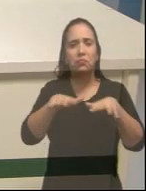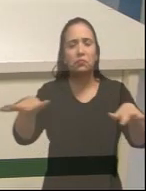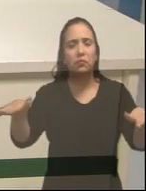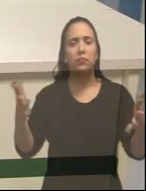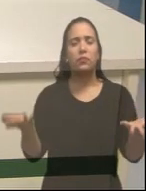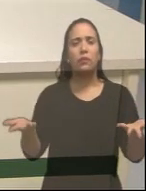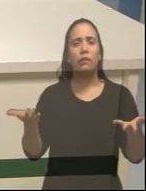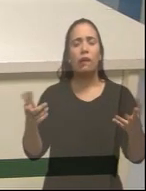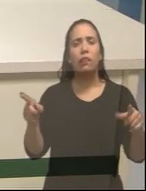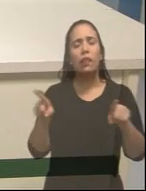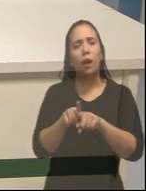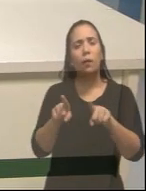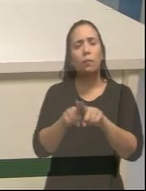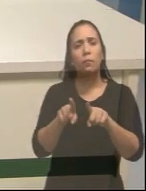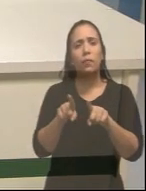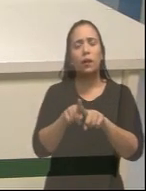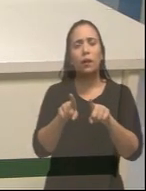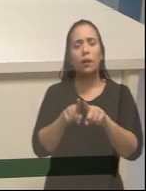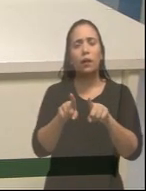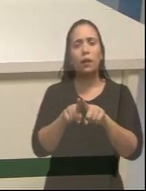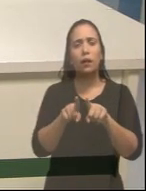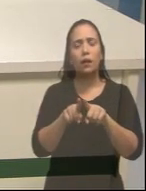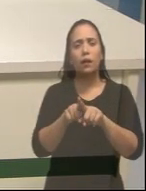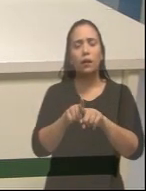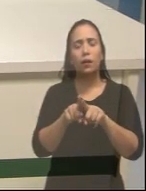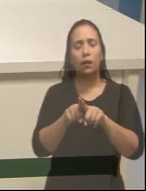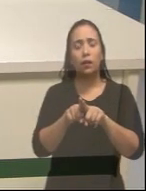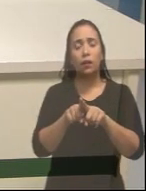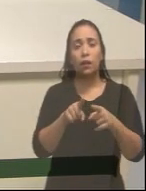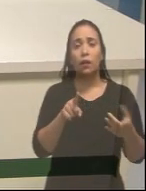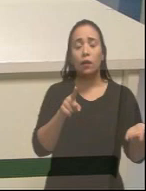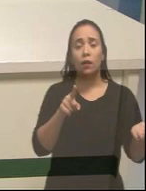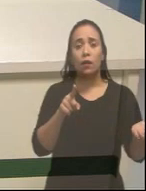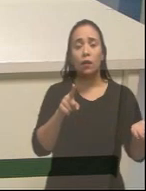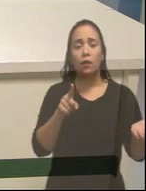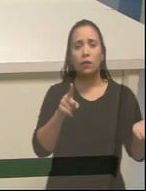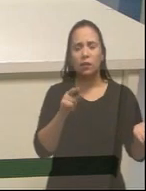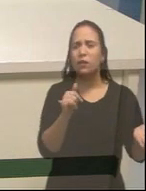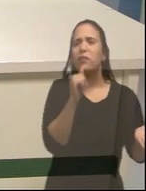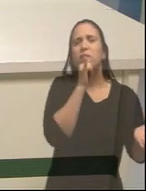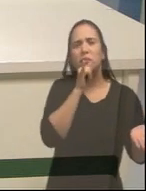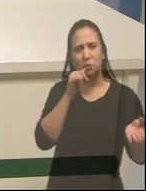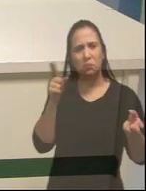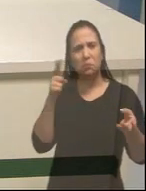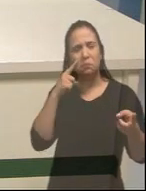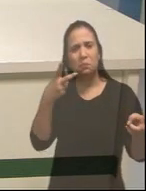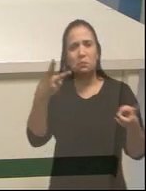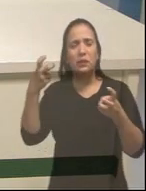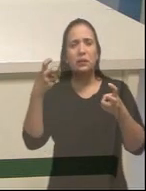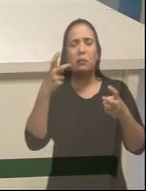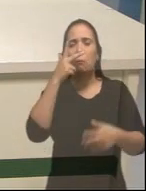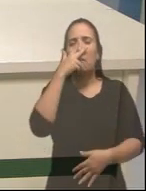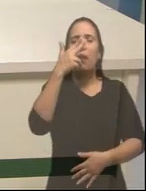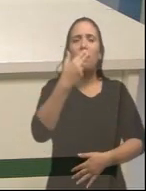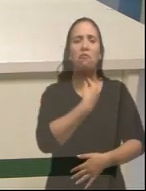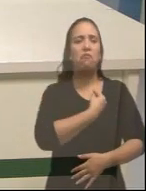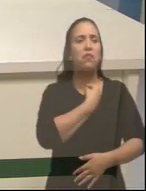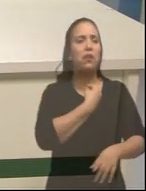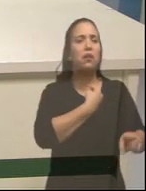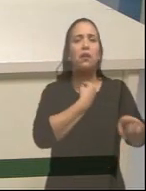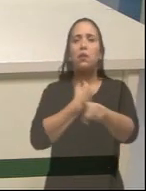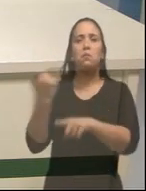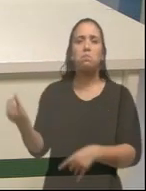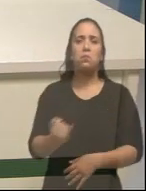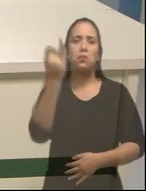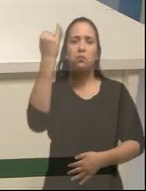é que o aparato, isso também, isso é uma coisa mais triste essa, você falou, banalização, mas mostra